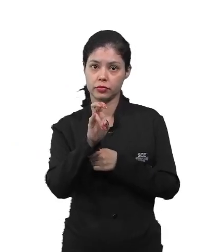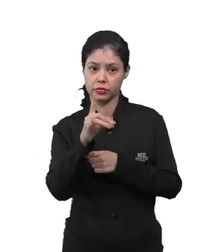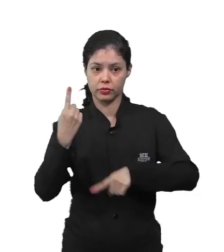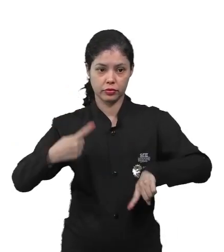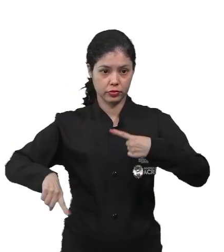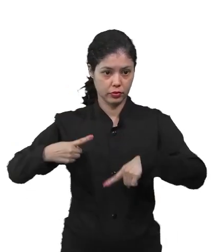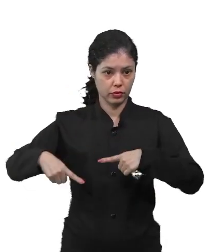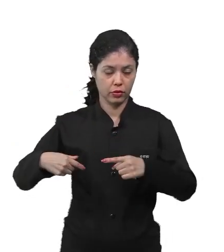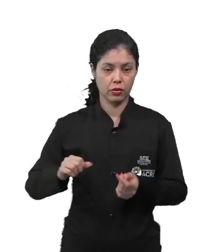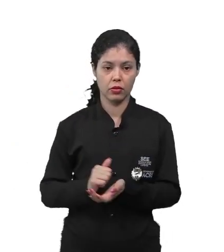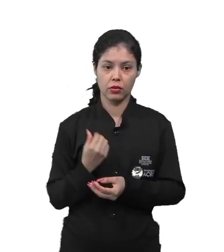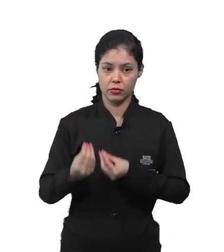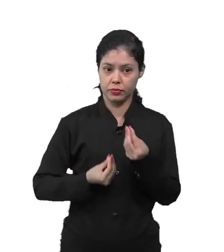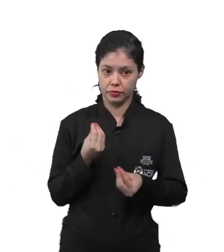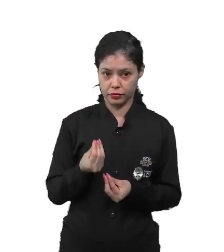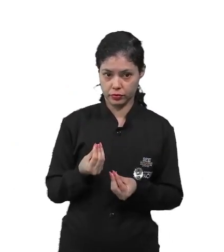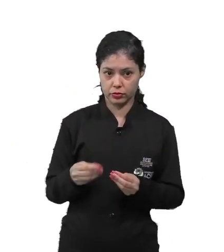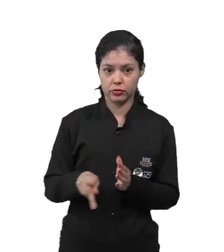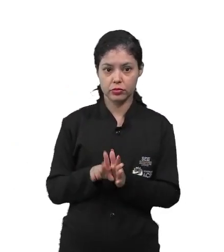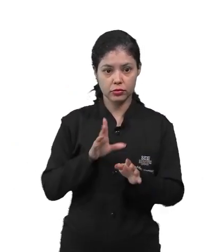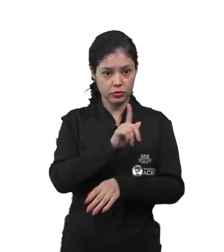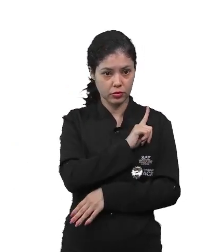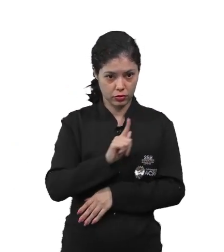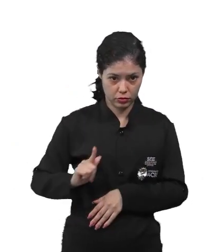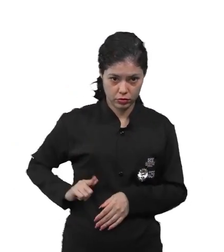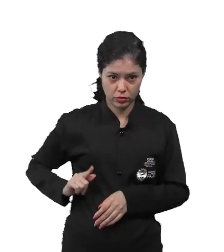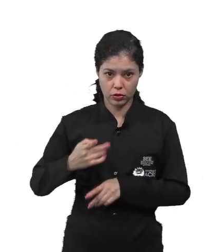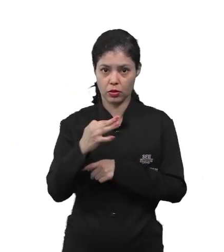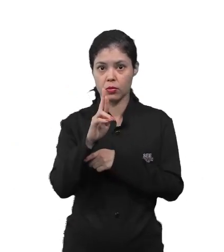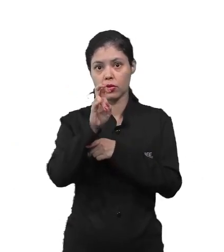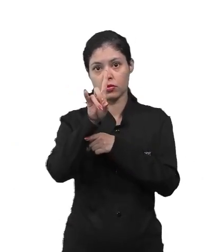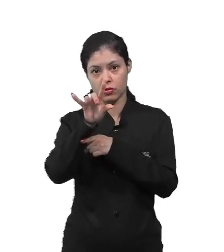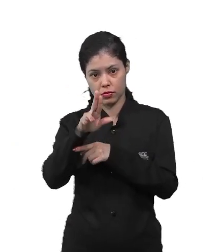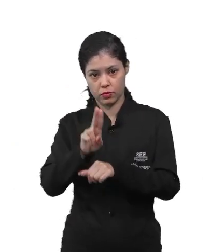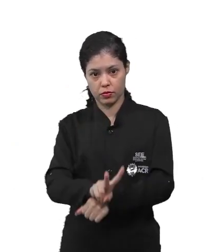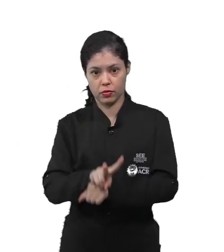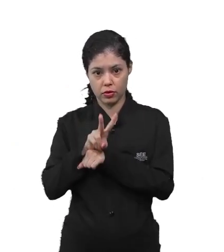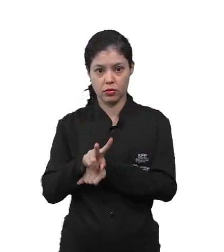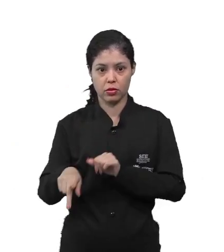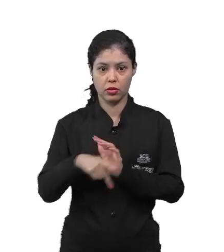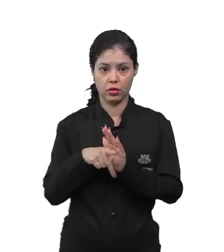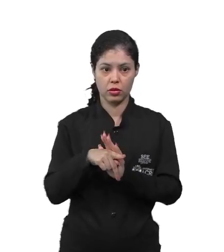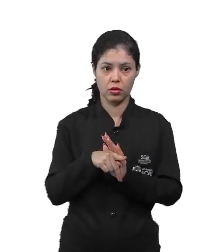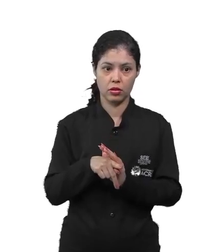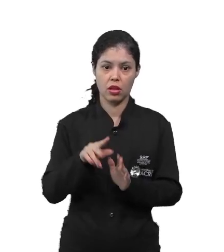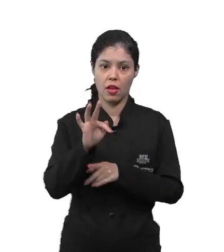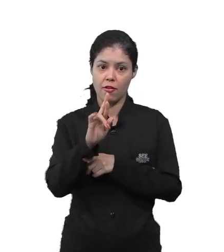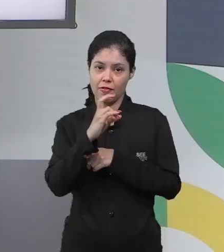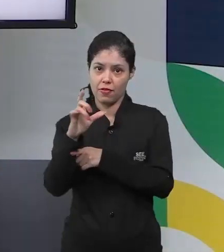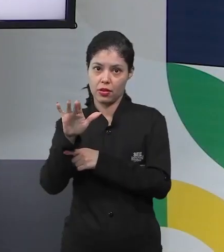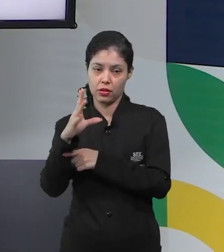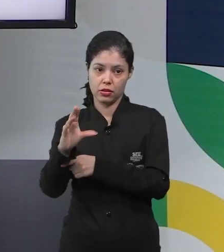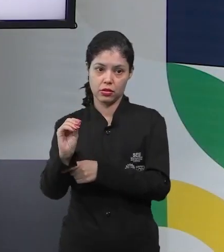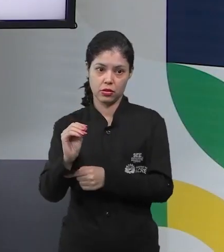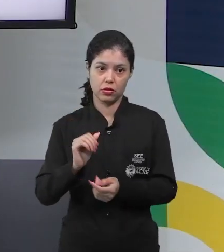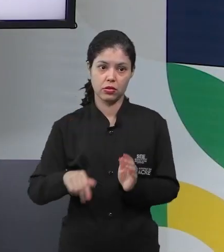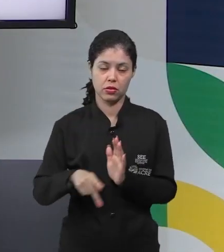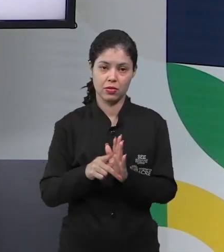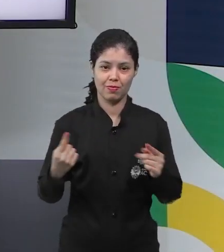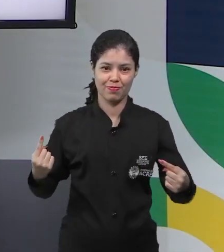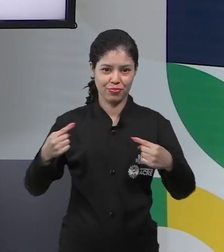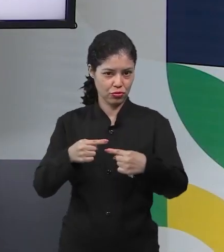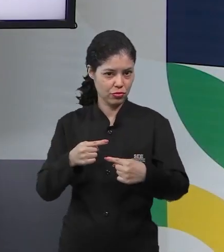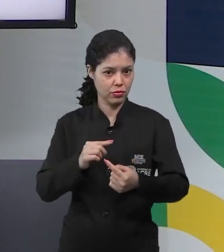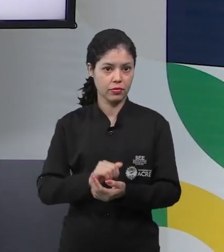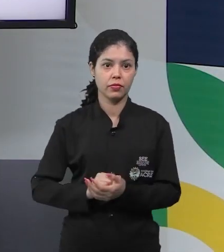Instabilidade política, como formação de governos provisórios e facções rivais que acabam chegando ao poder